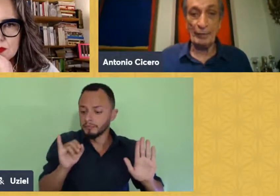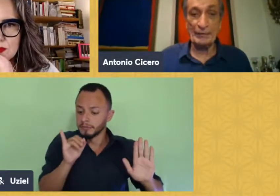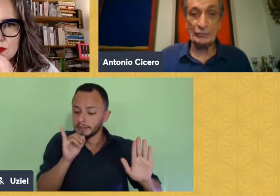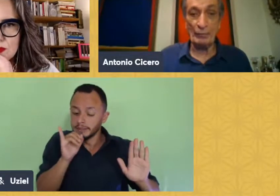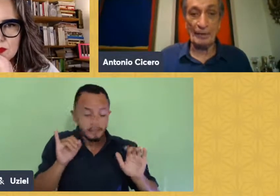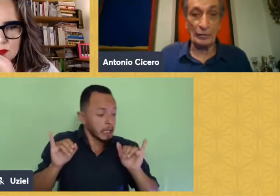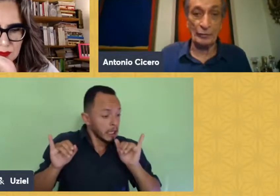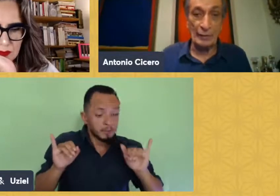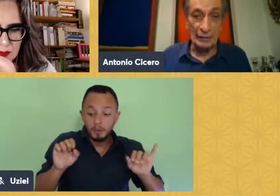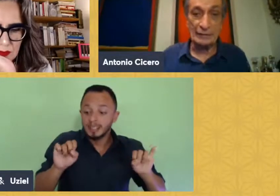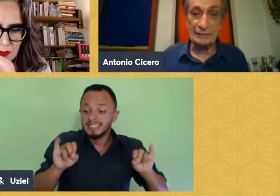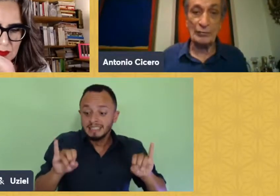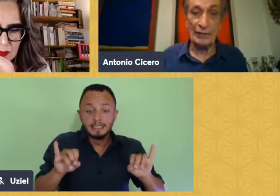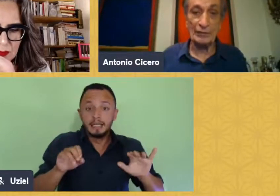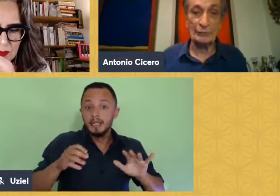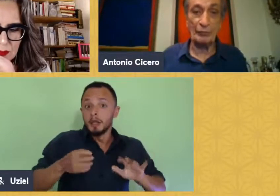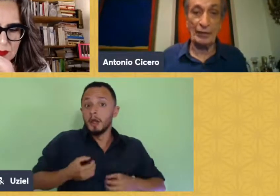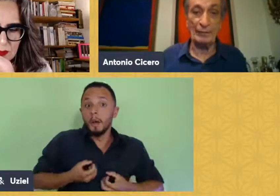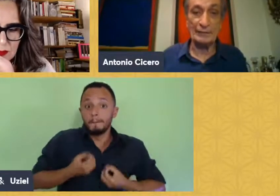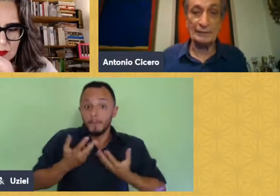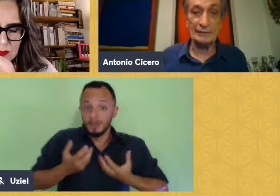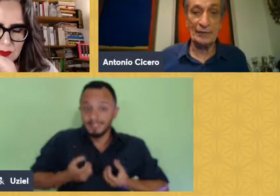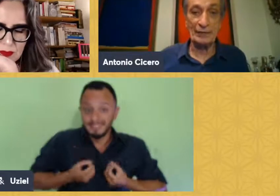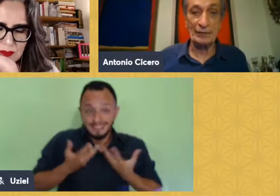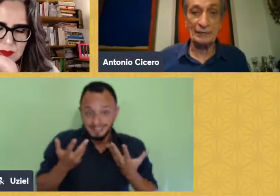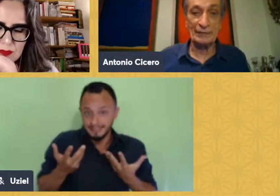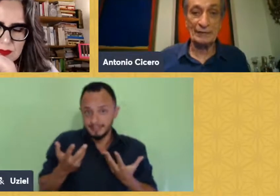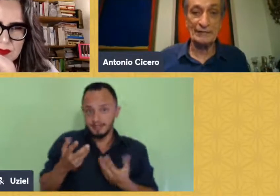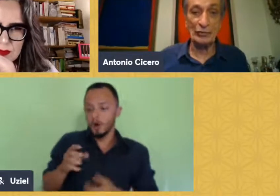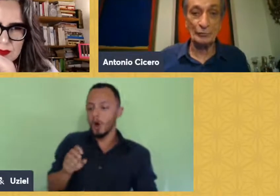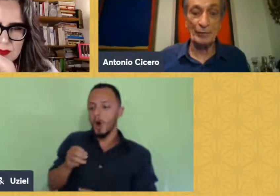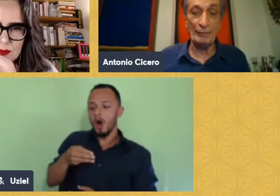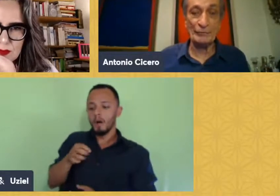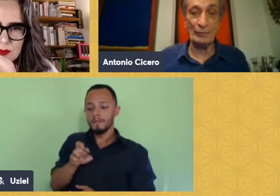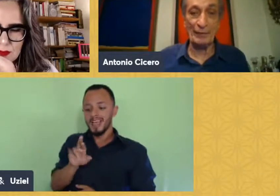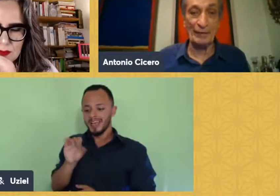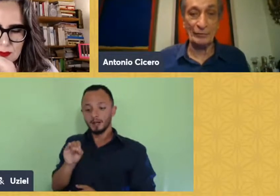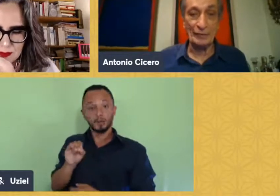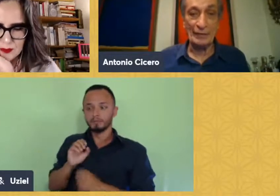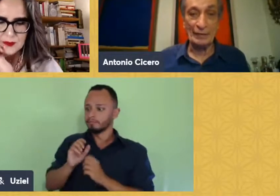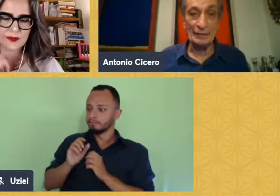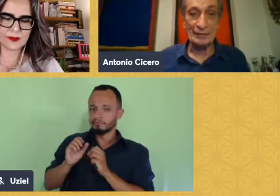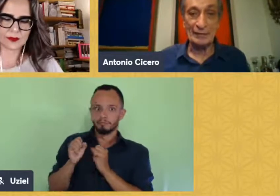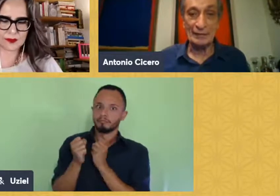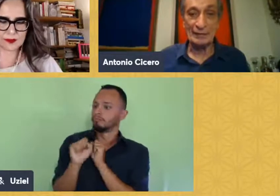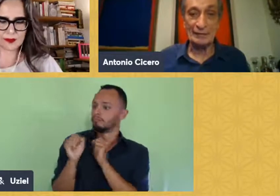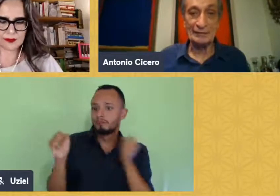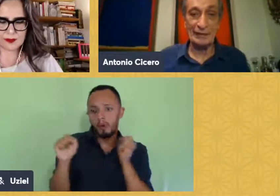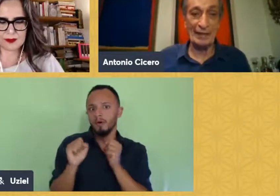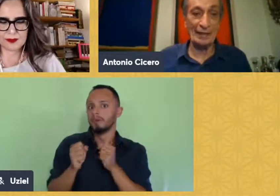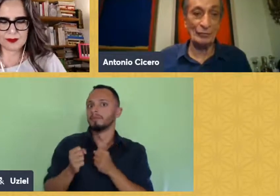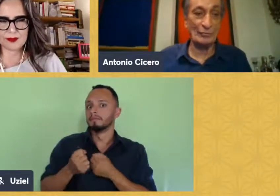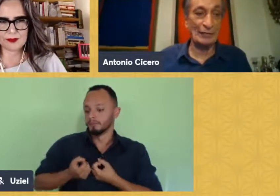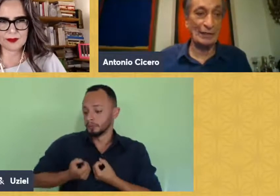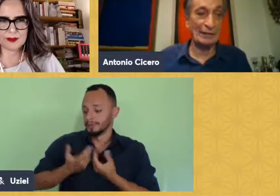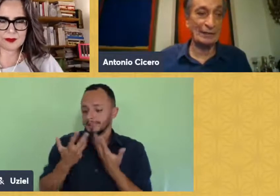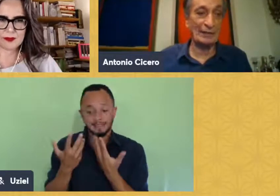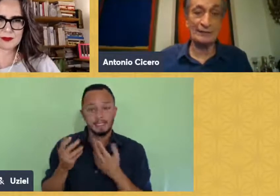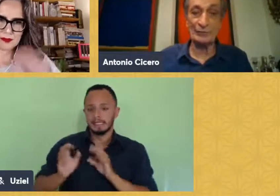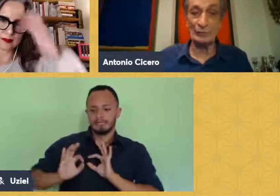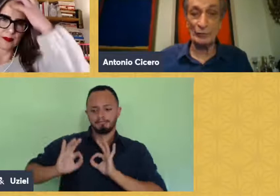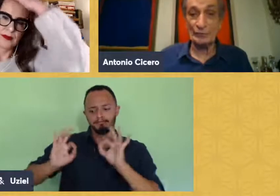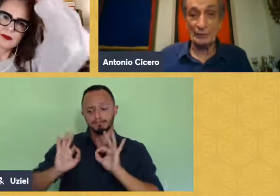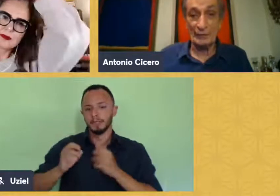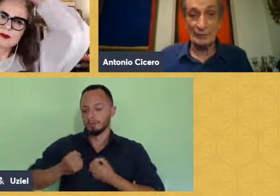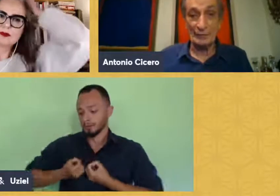os poemas de Homero, que são grandes poemas, já os poemas de Homero eram